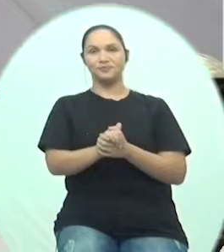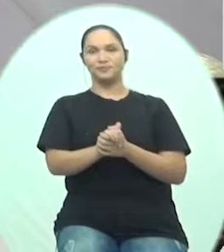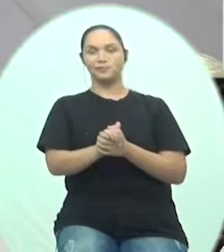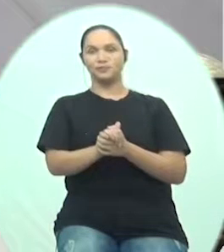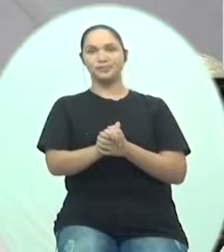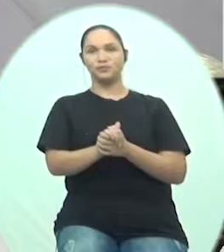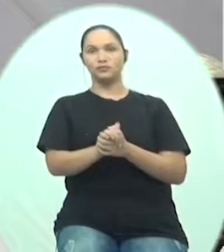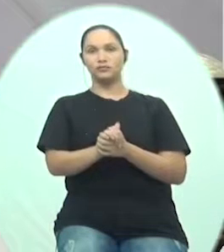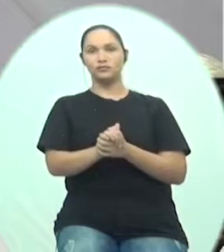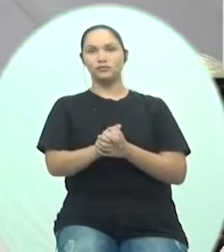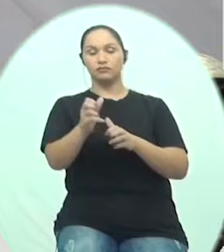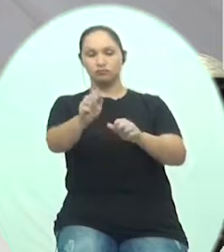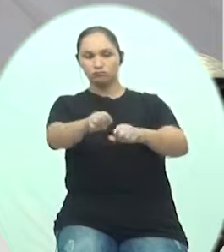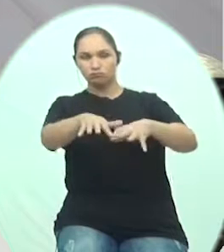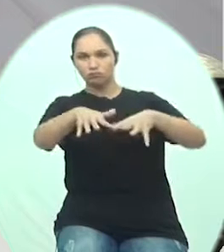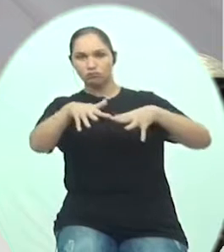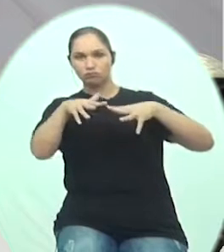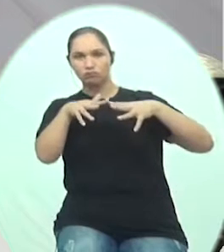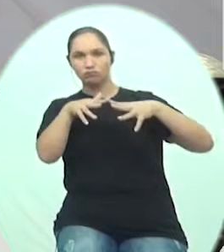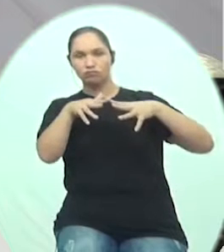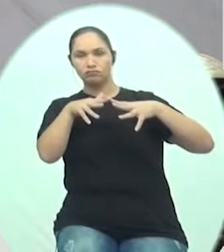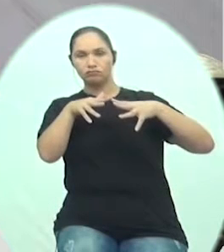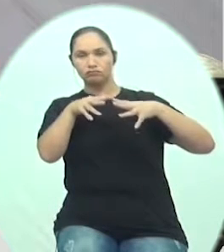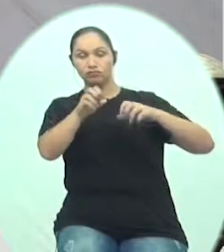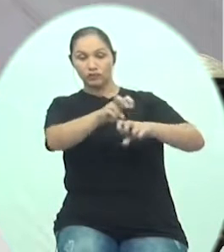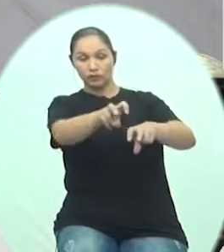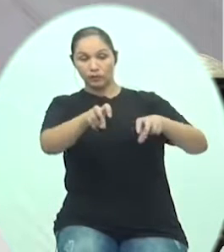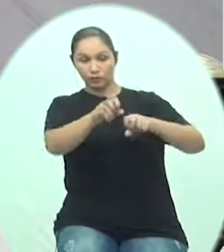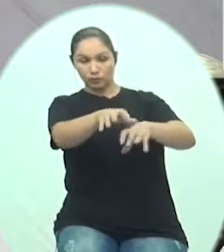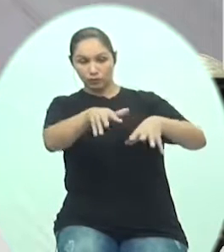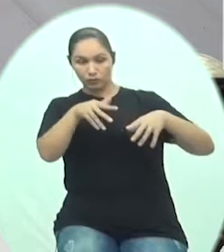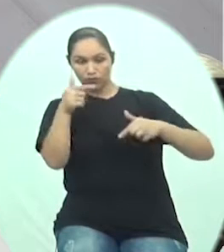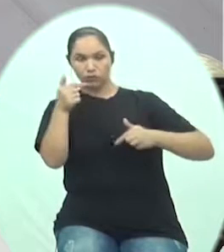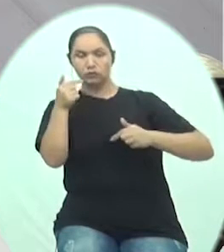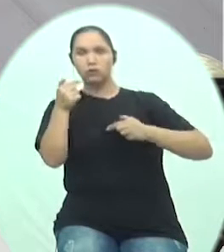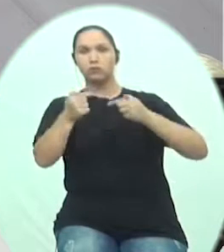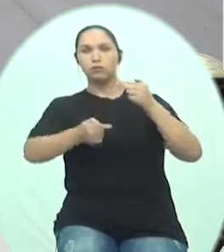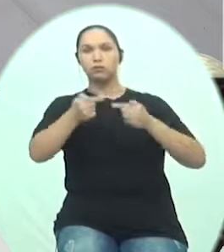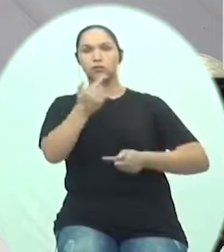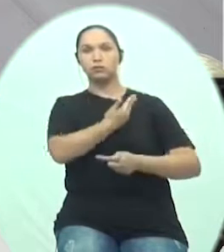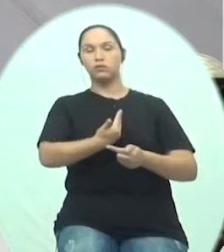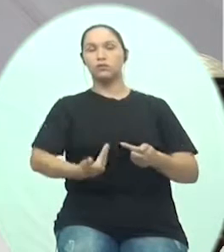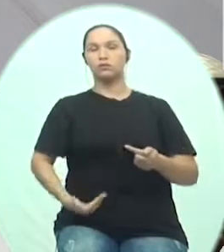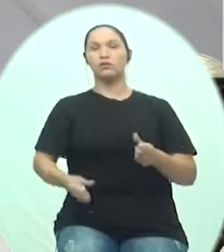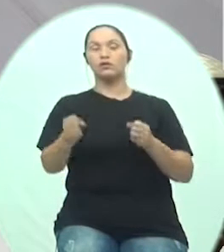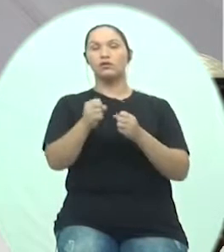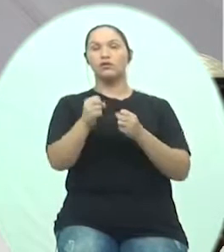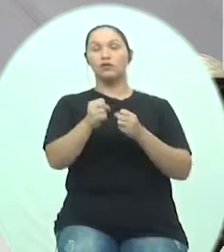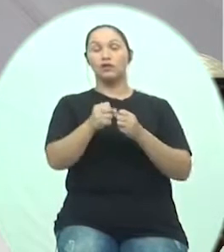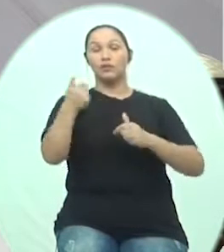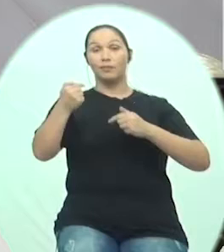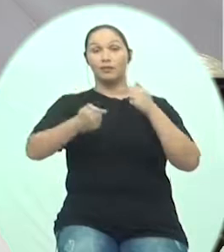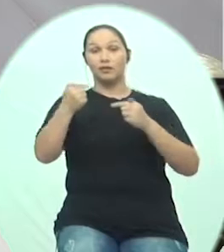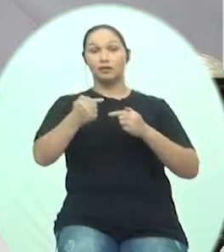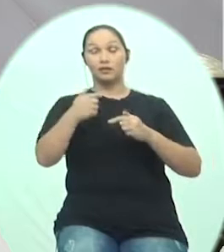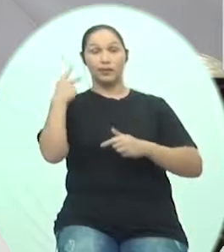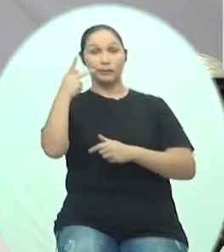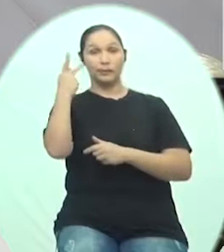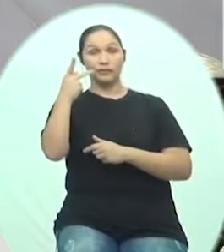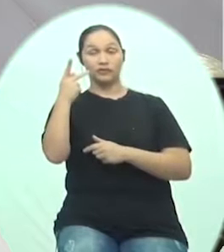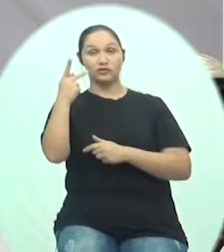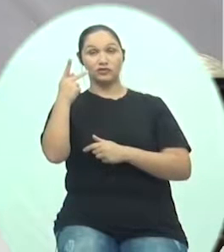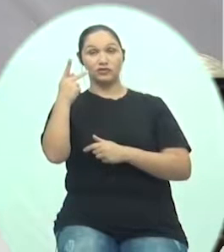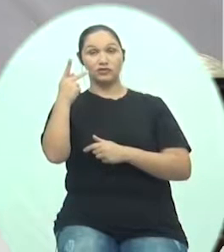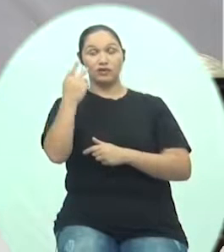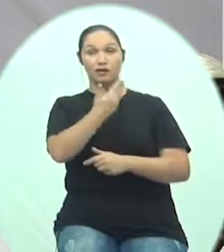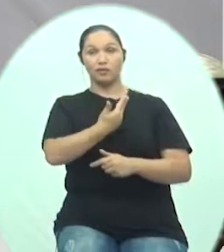realização de audiência pública para discutir sobre políticas públicas aos idosos bem como a melhoria de sua